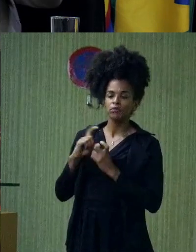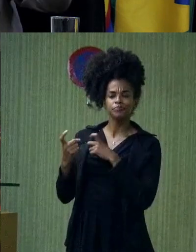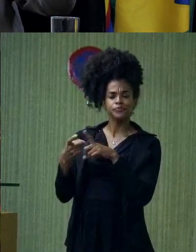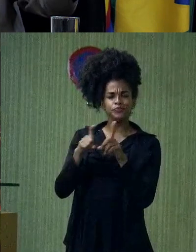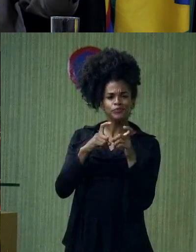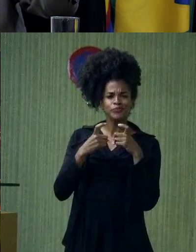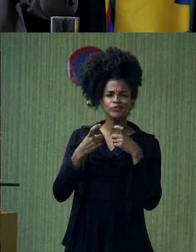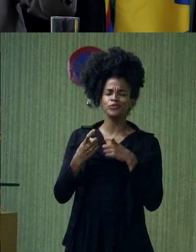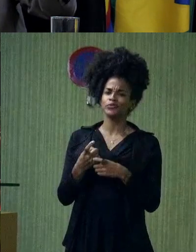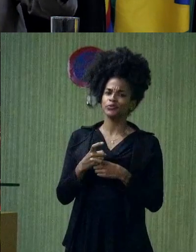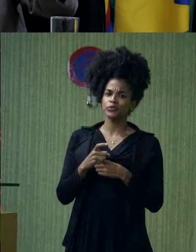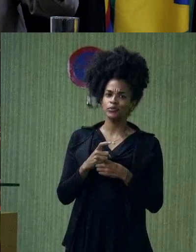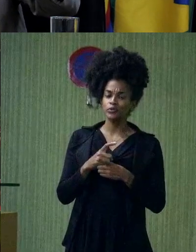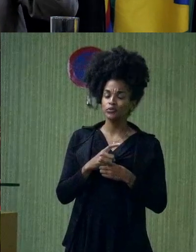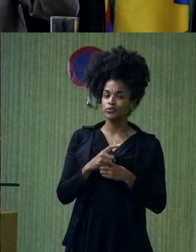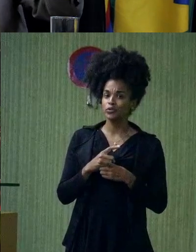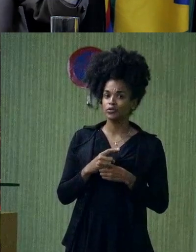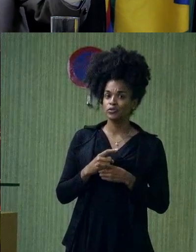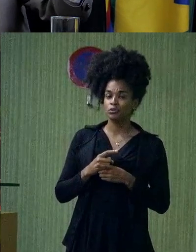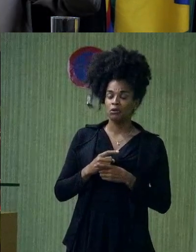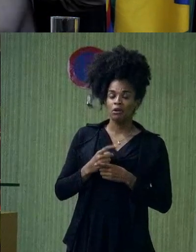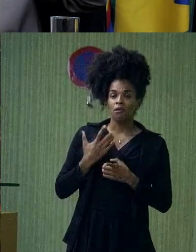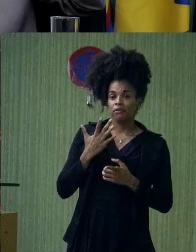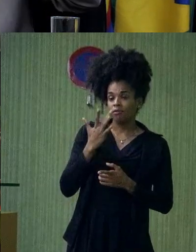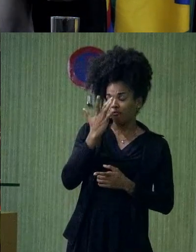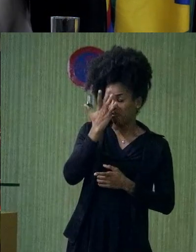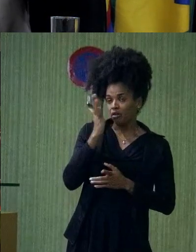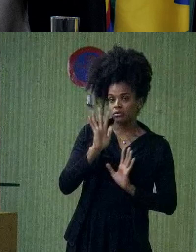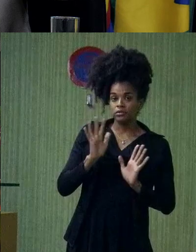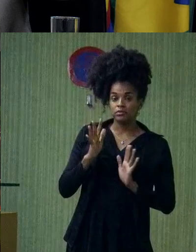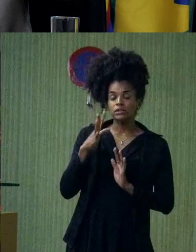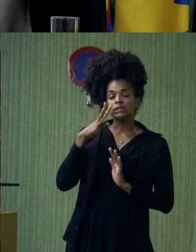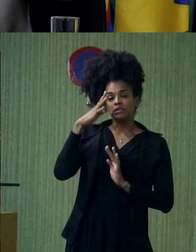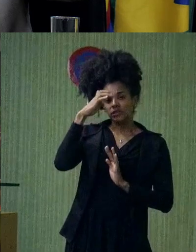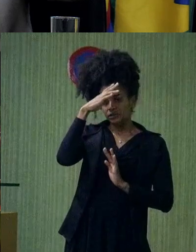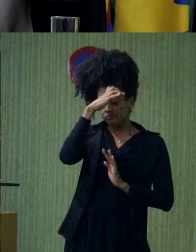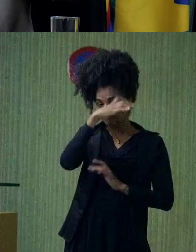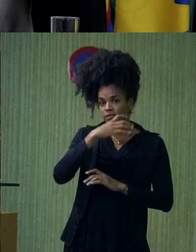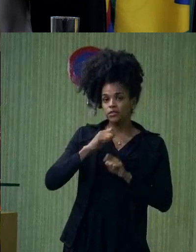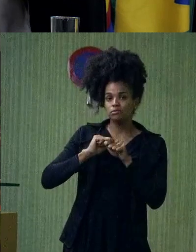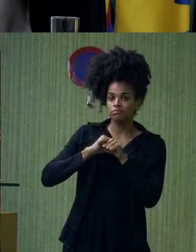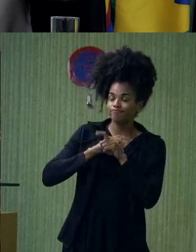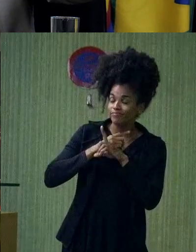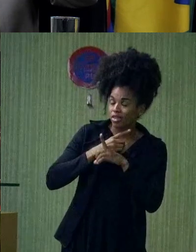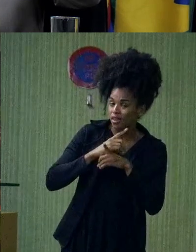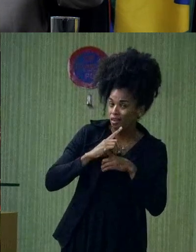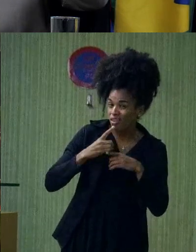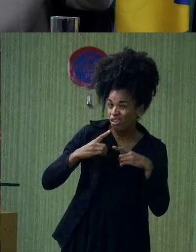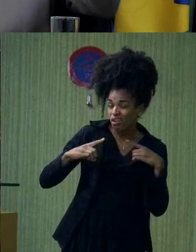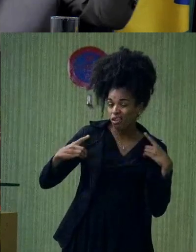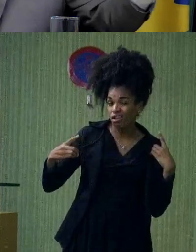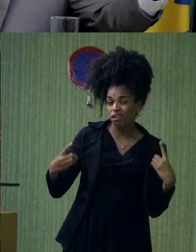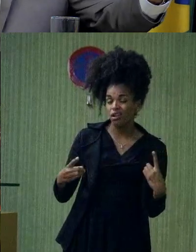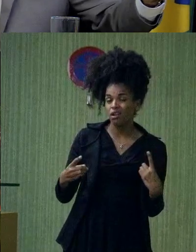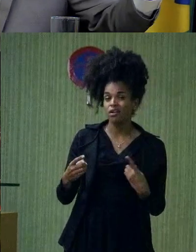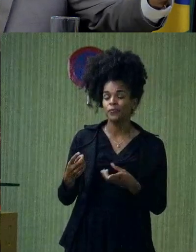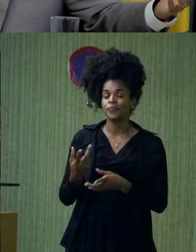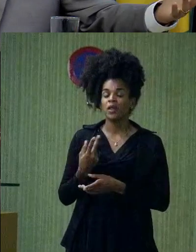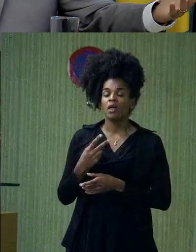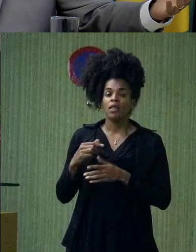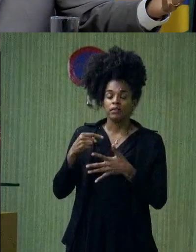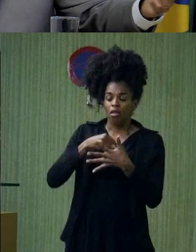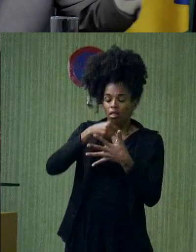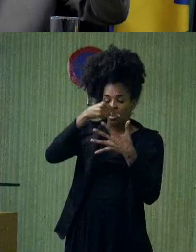participou sabe disso as discussões nem sempre são fáceis né se estendem né Tem n situações de natureza também corporativa é